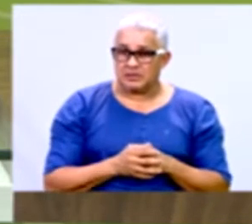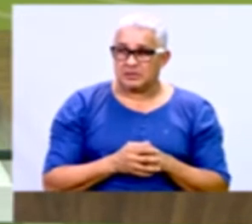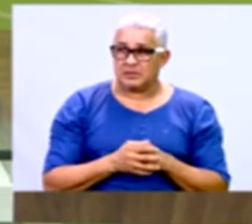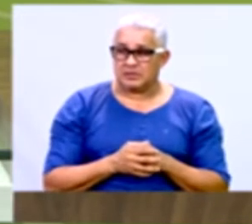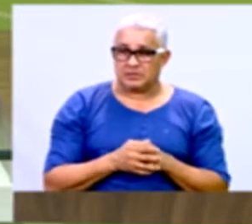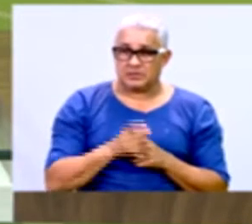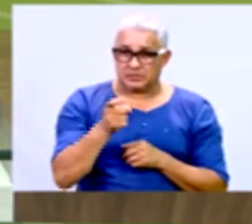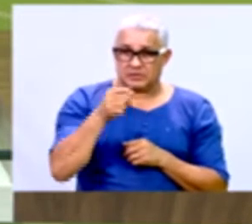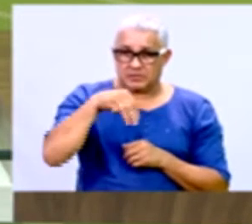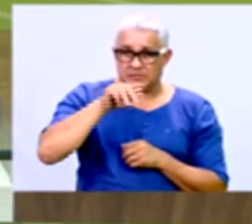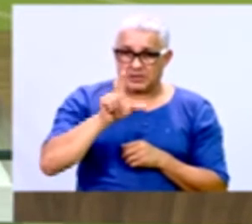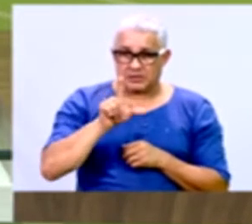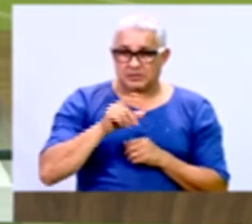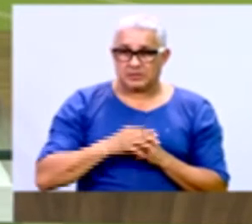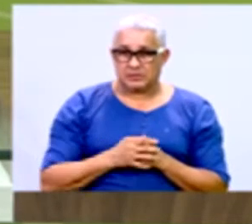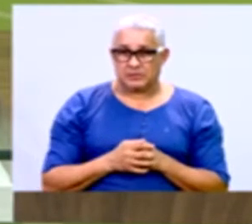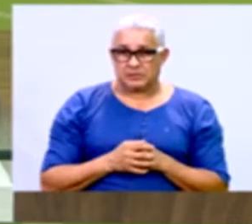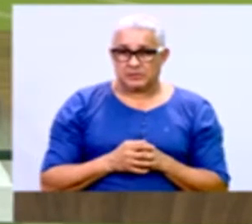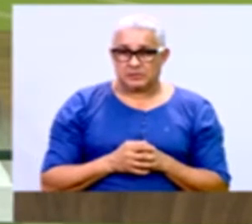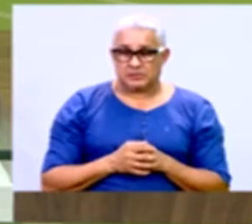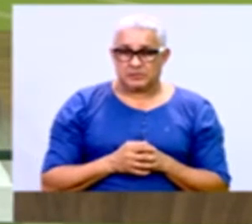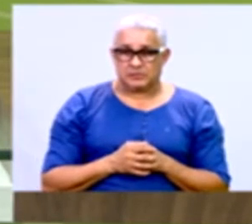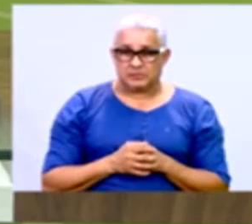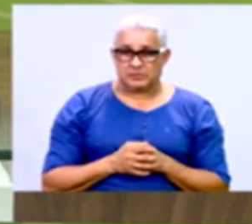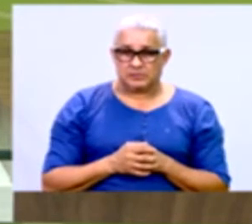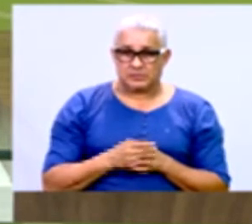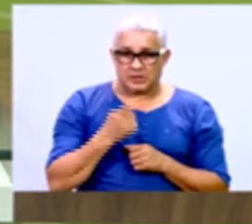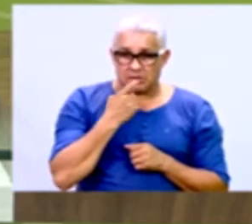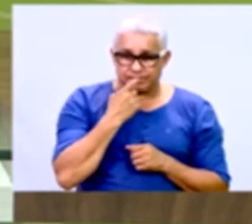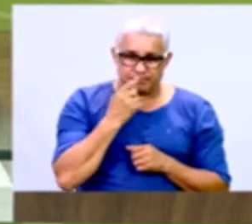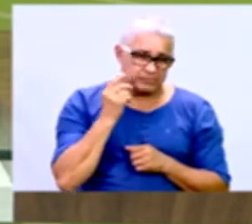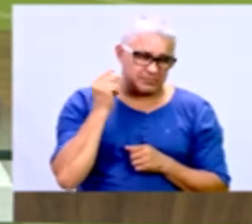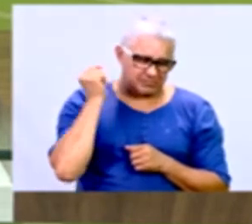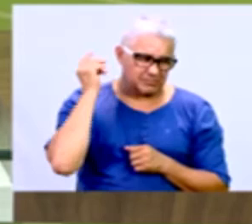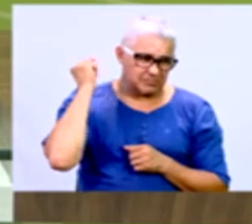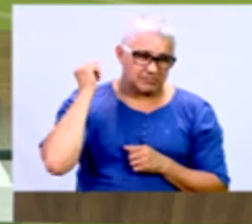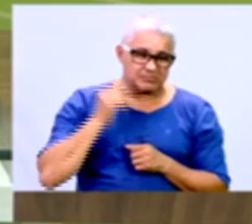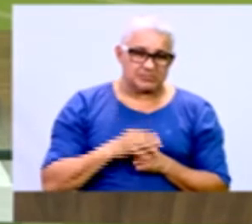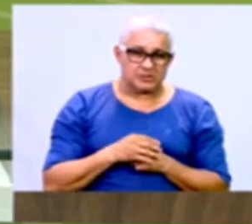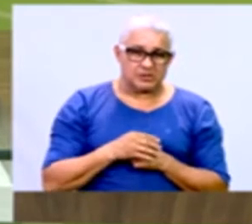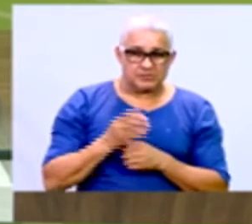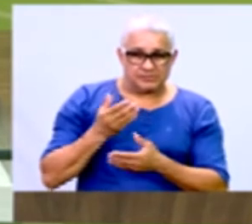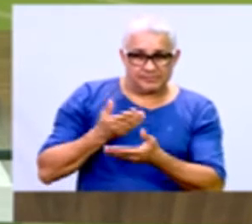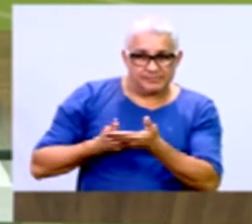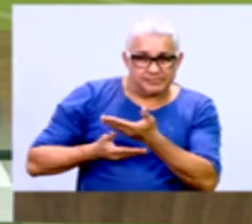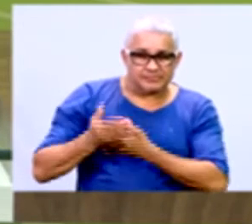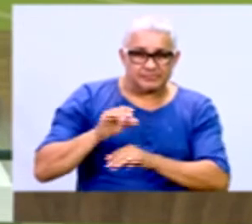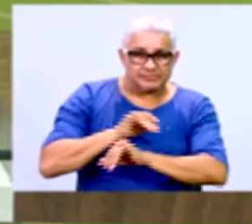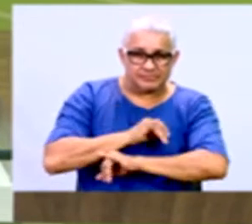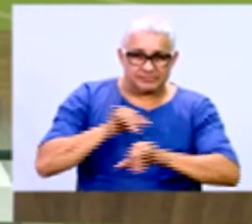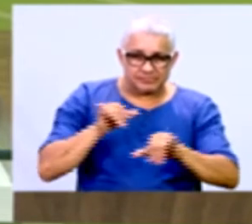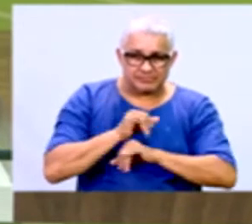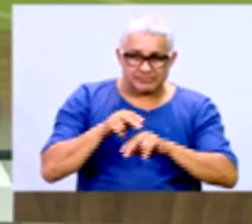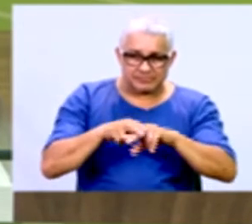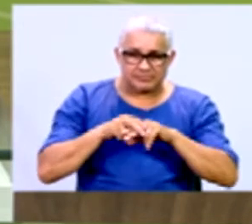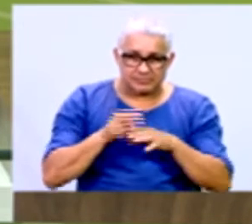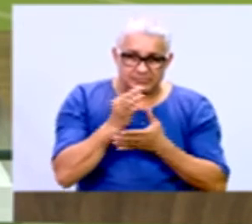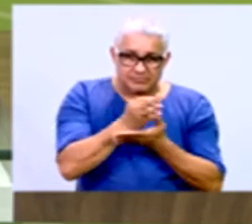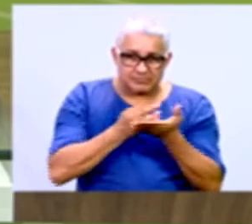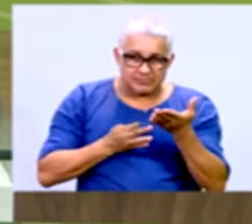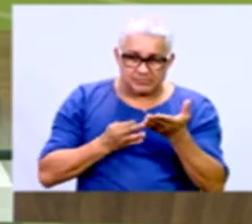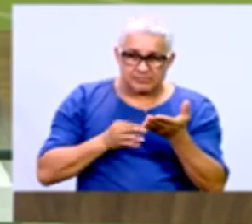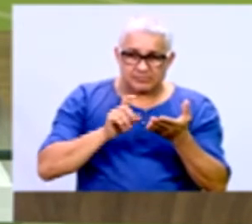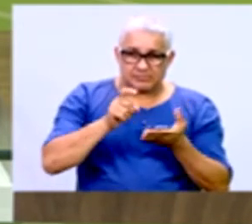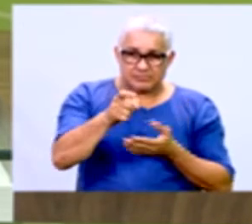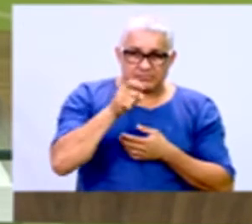com o XML, vamos dizer, é um pouquinho mais antigo, na troca dessas informações através de texto. O